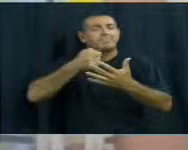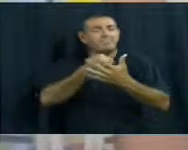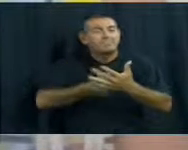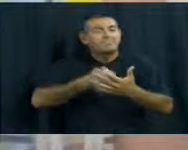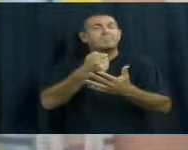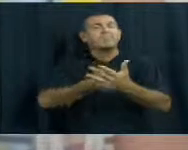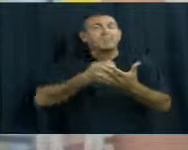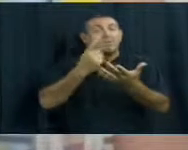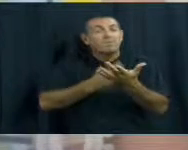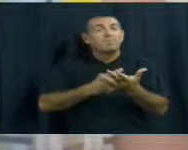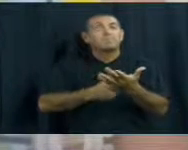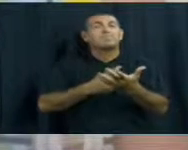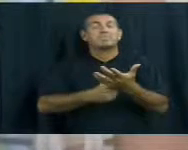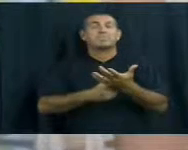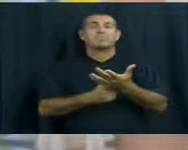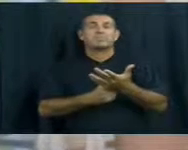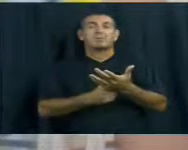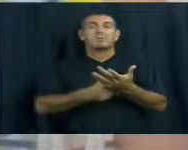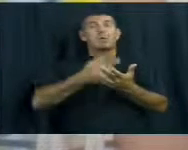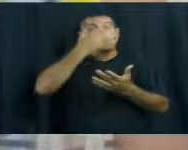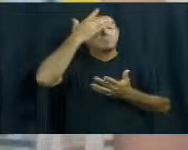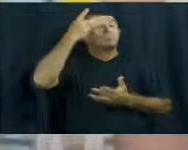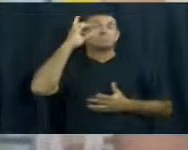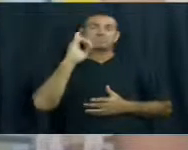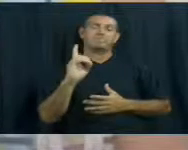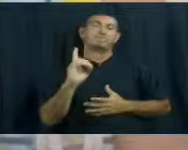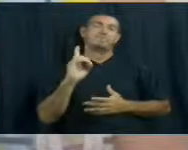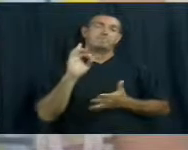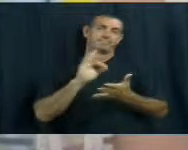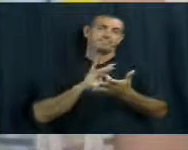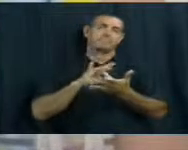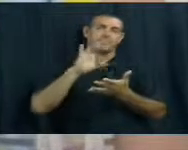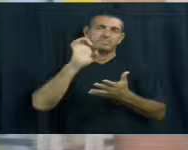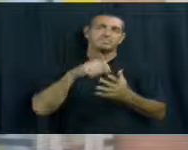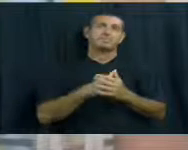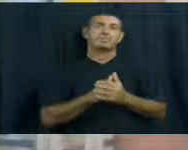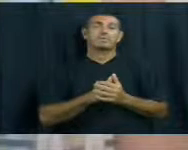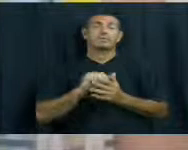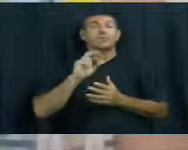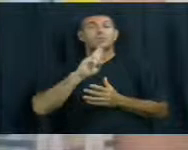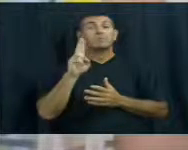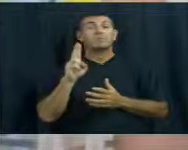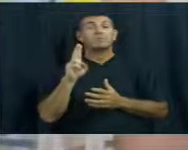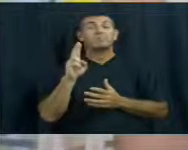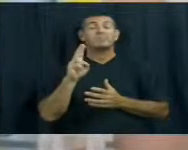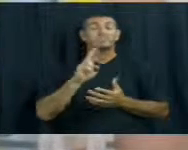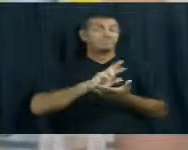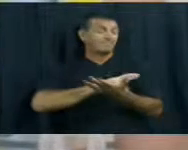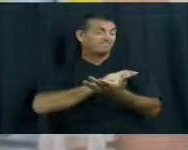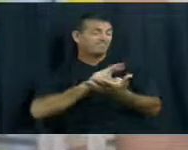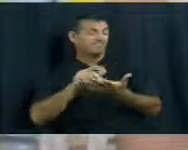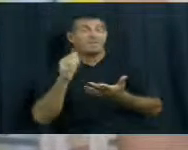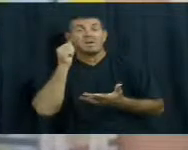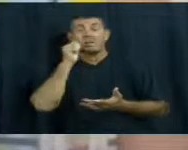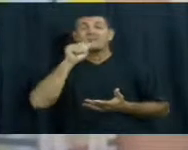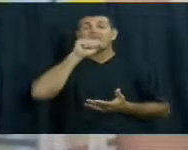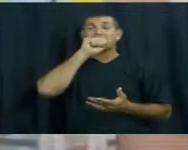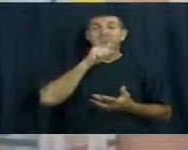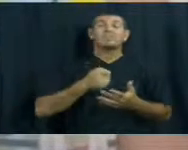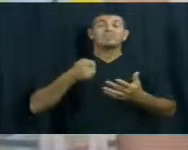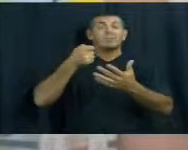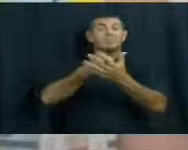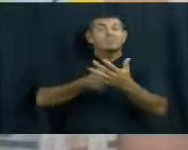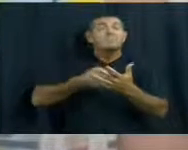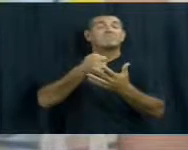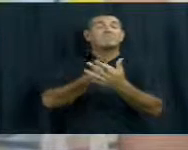que é uma causa tão nobre, que é a causa da pessoa com deficiência. Venho aqui em nome de mães, cidadãs, lutadoras